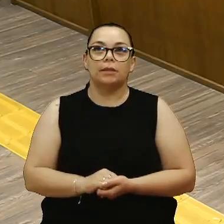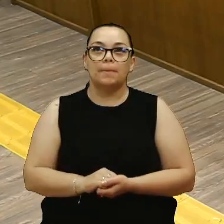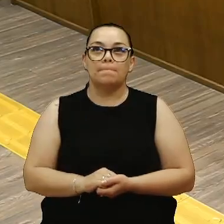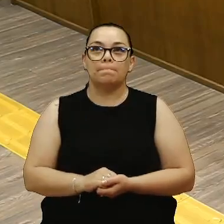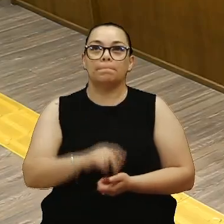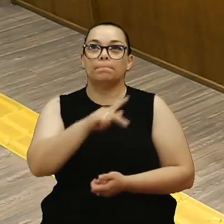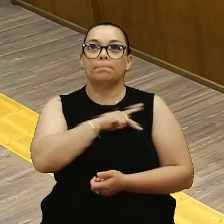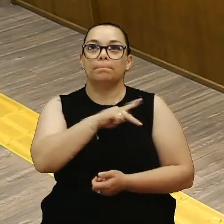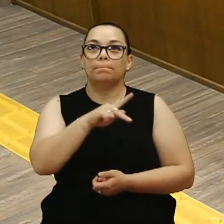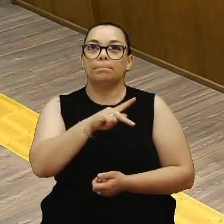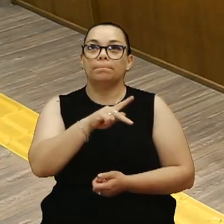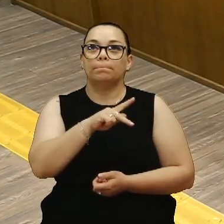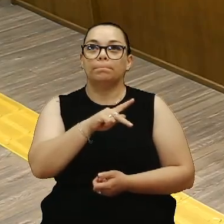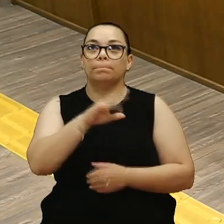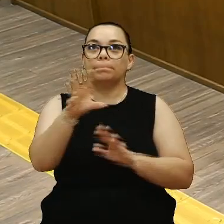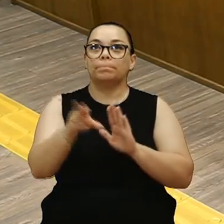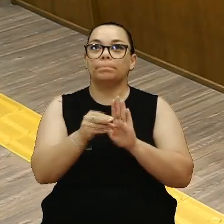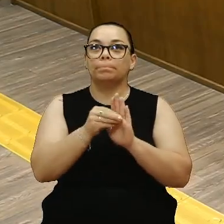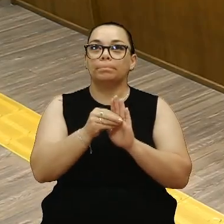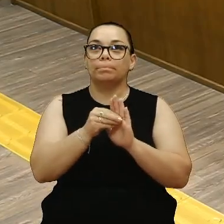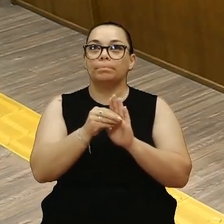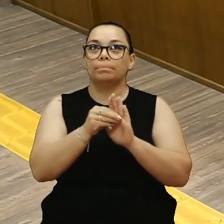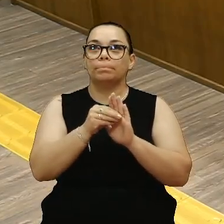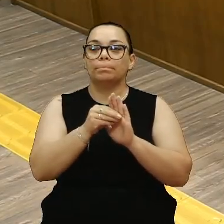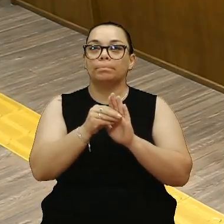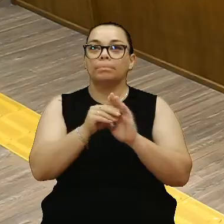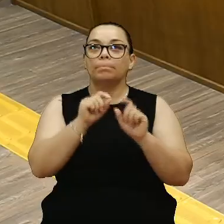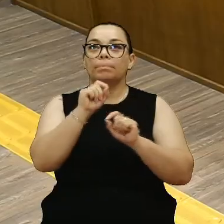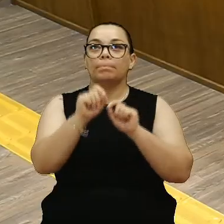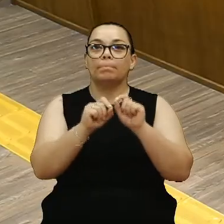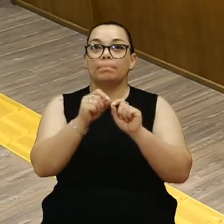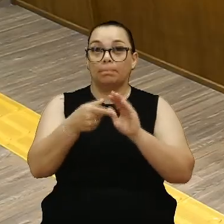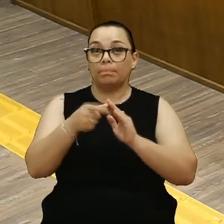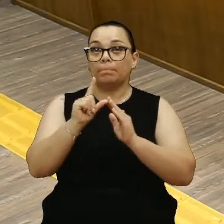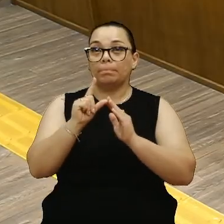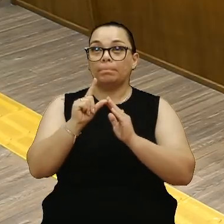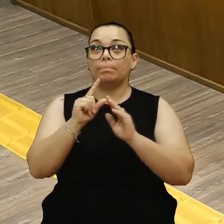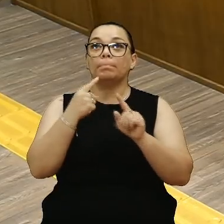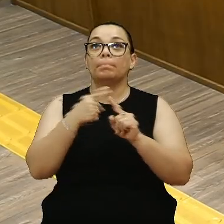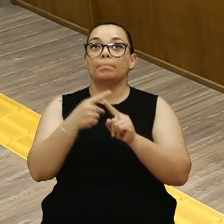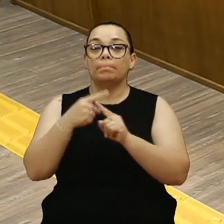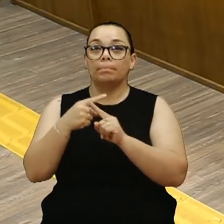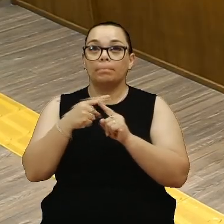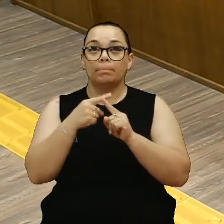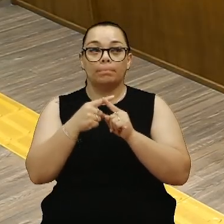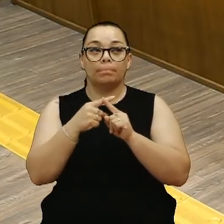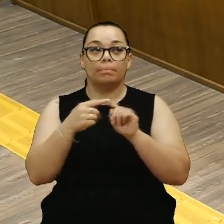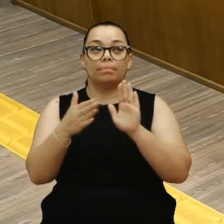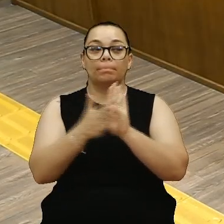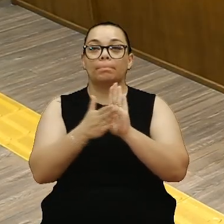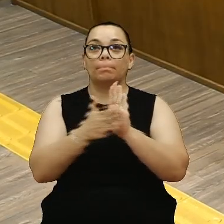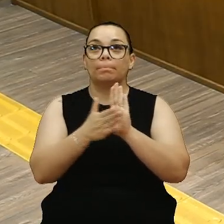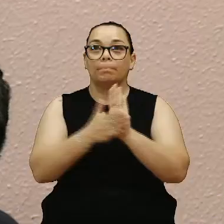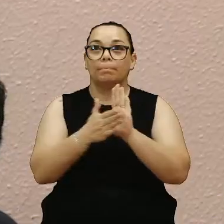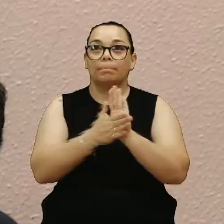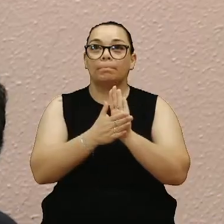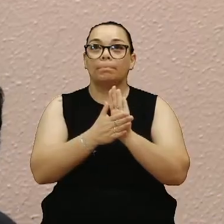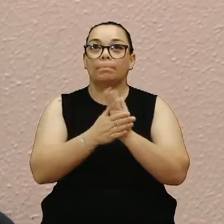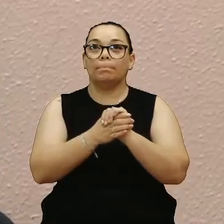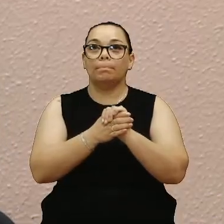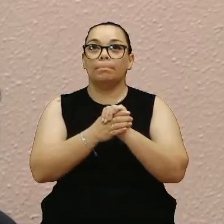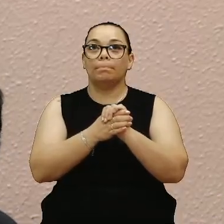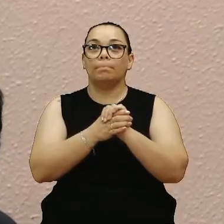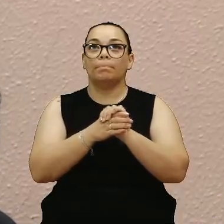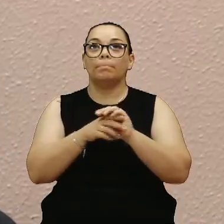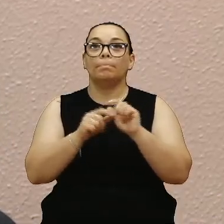Senhor presidente, essa emenda, ela complementa a anterior, porque trata de uma proposta da nossa bancada de